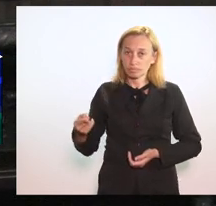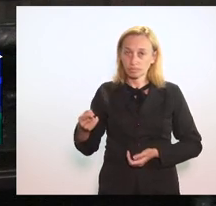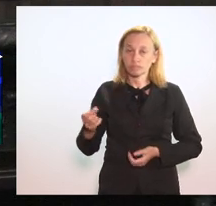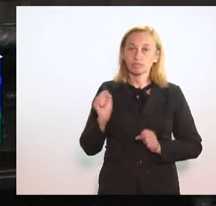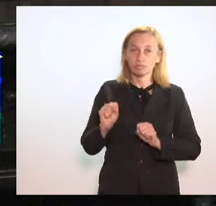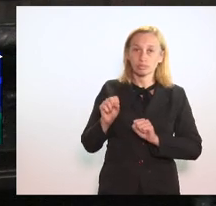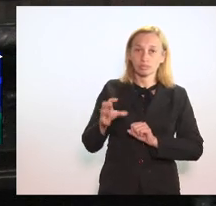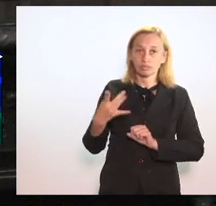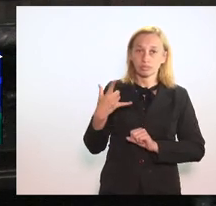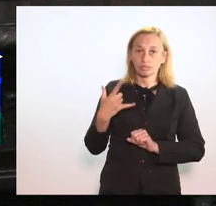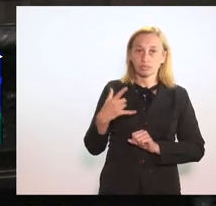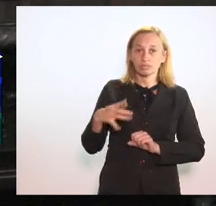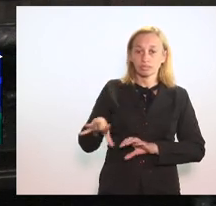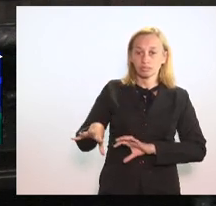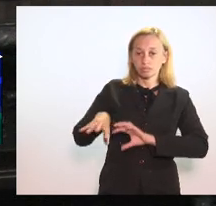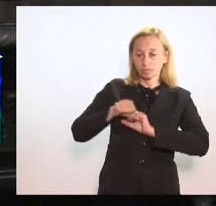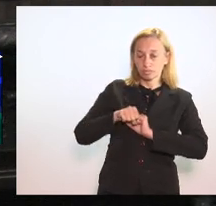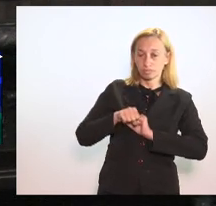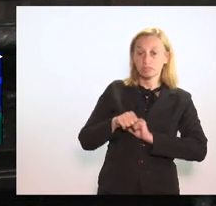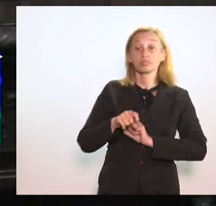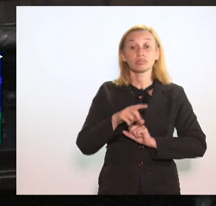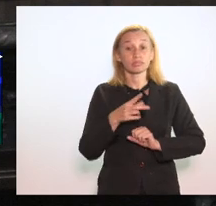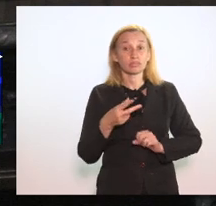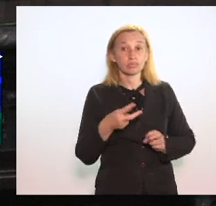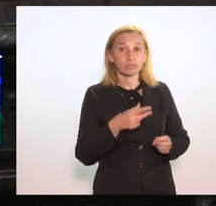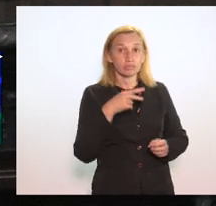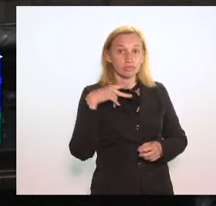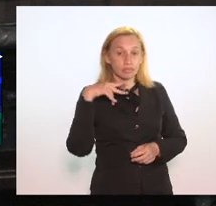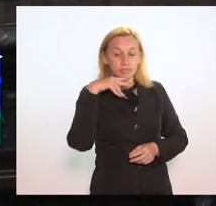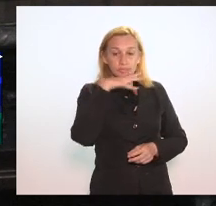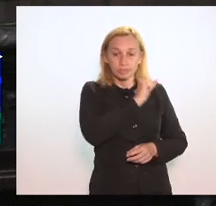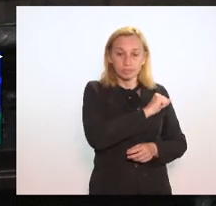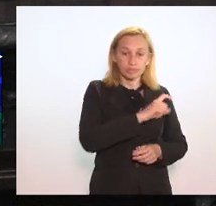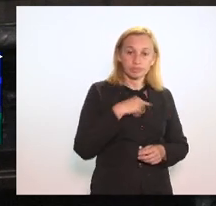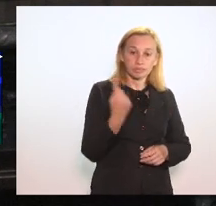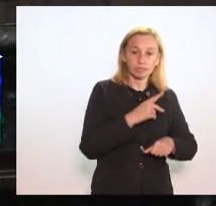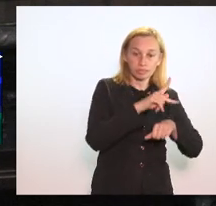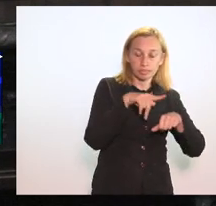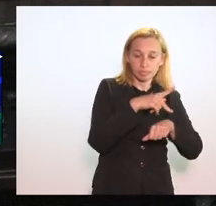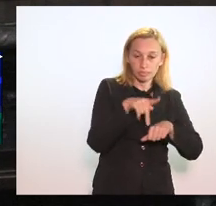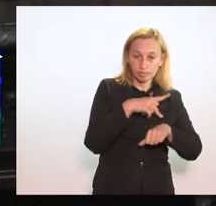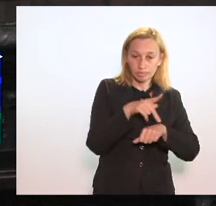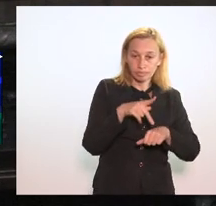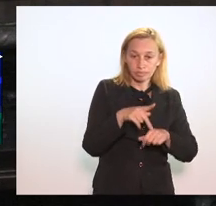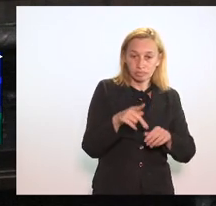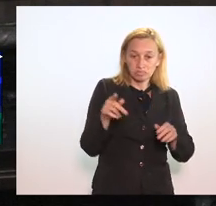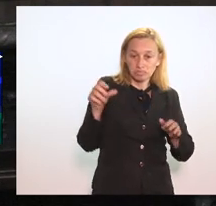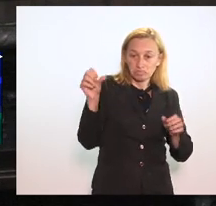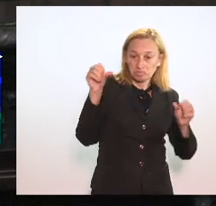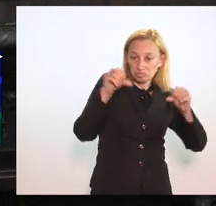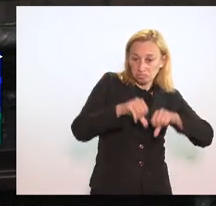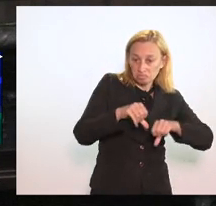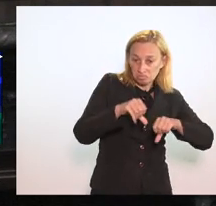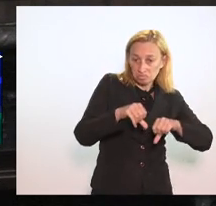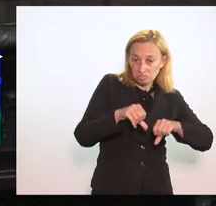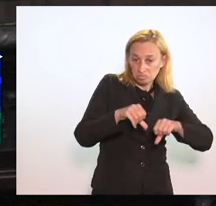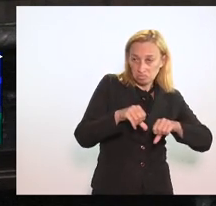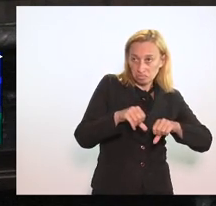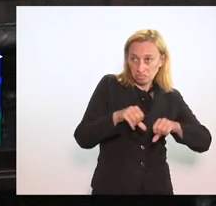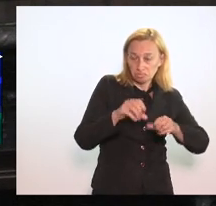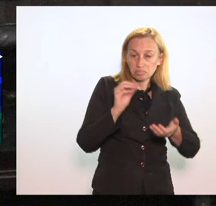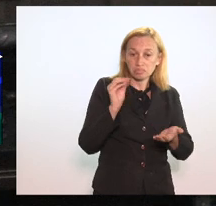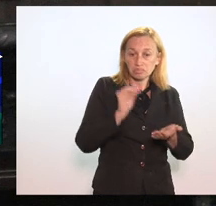aí a gente ver percebe que o nosso país Infelizmente ficou para trás ficou para trás pela falta de